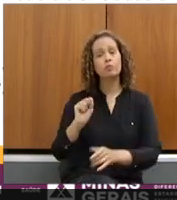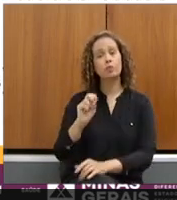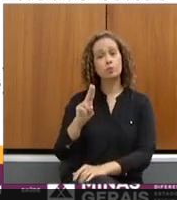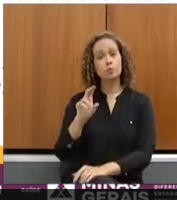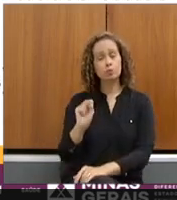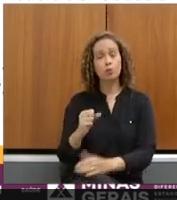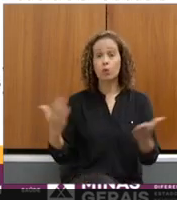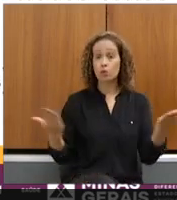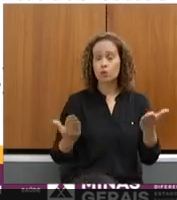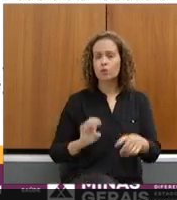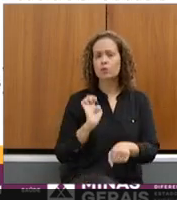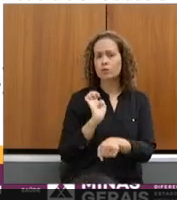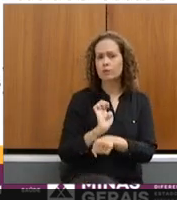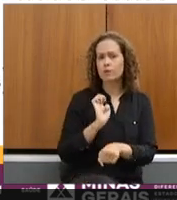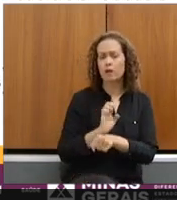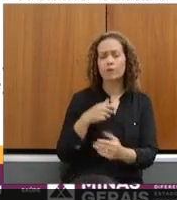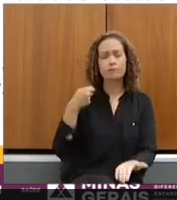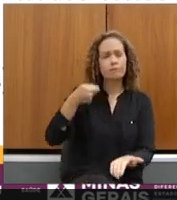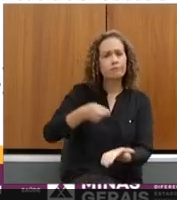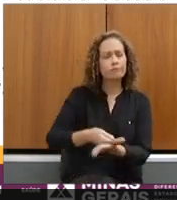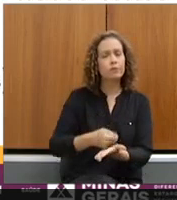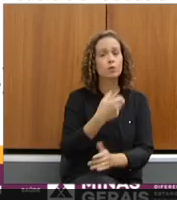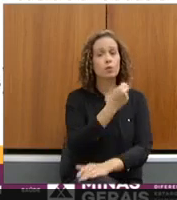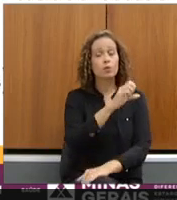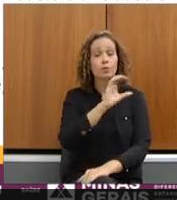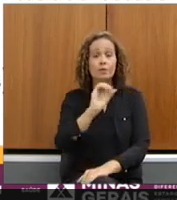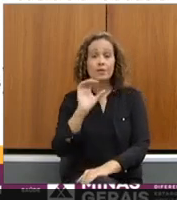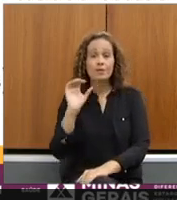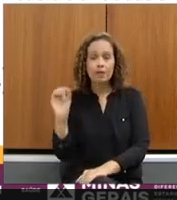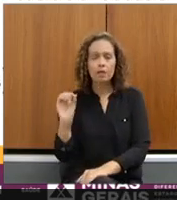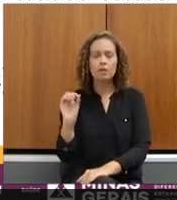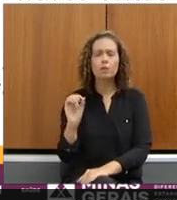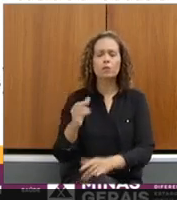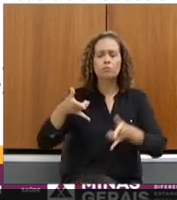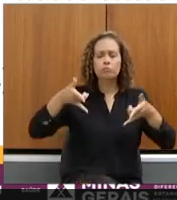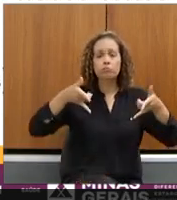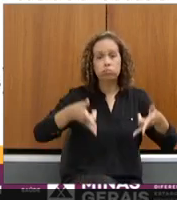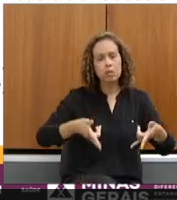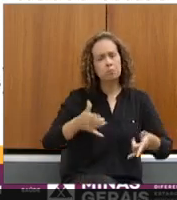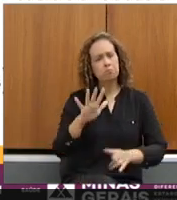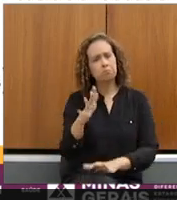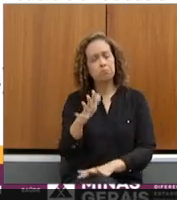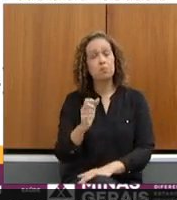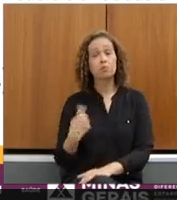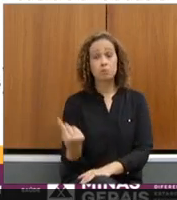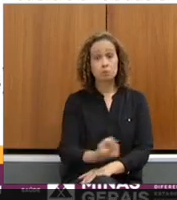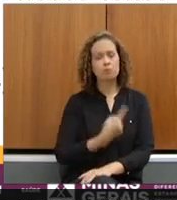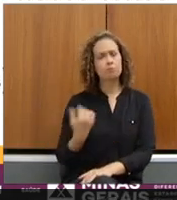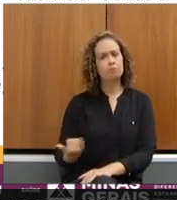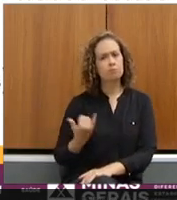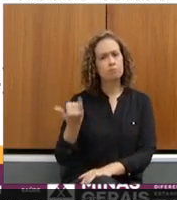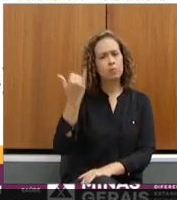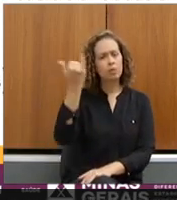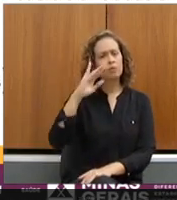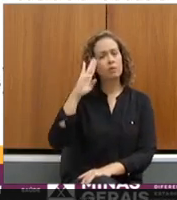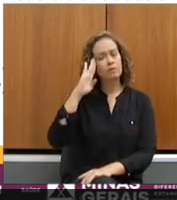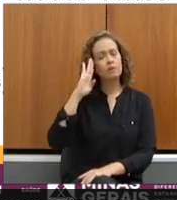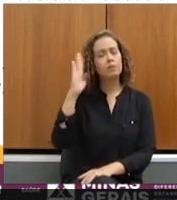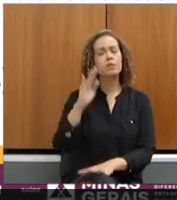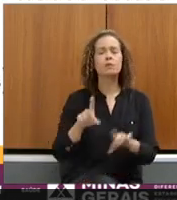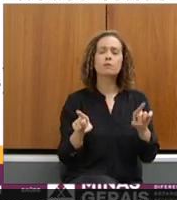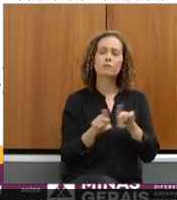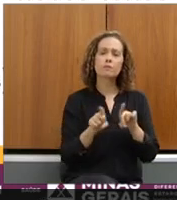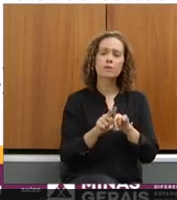hoje o estado arca com 800 leitos aproximadamente isso para nós é muito importante e é fundamental